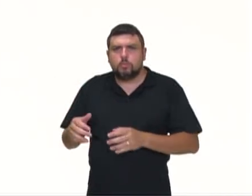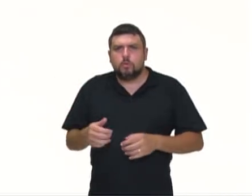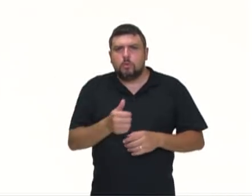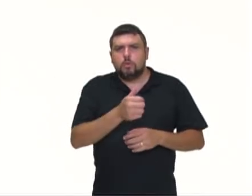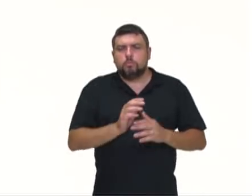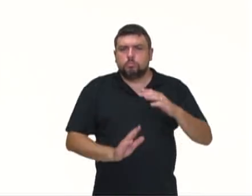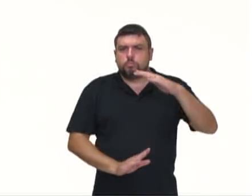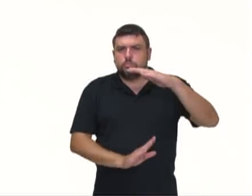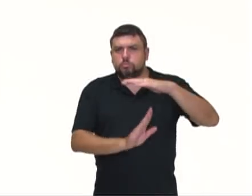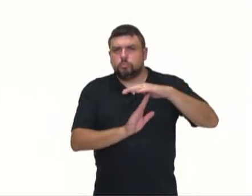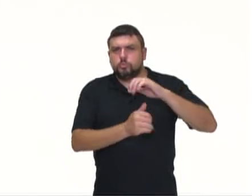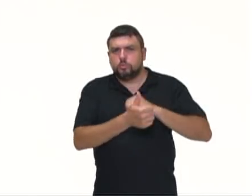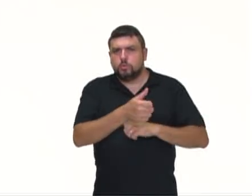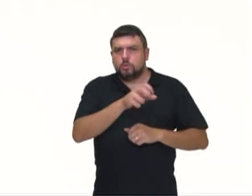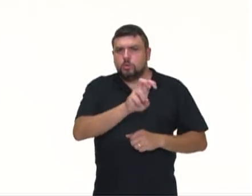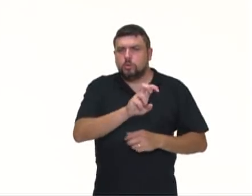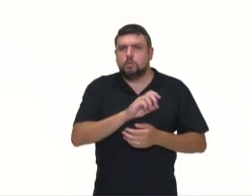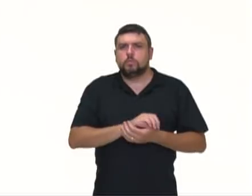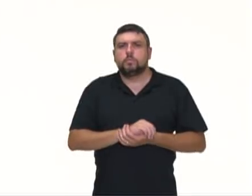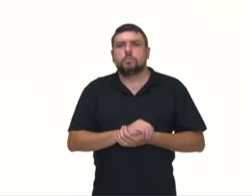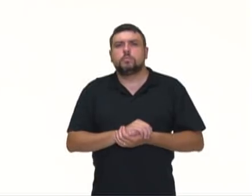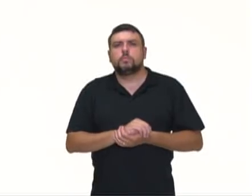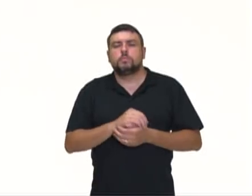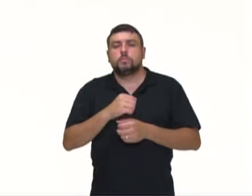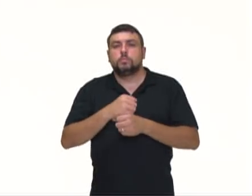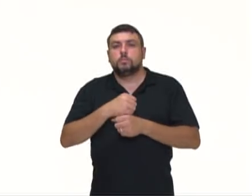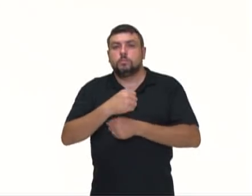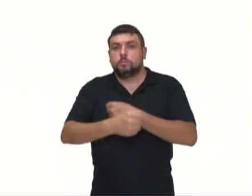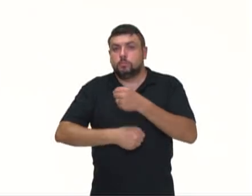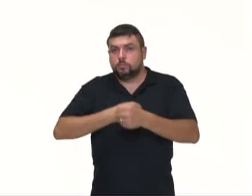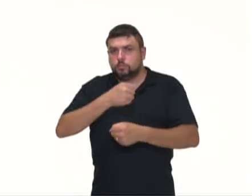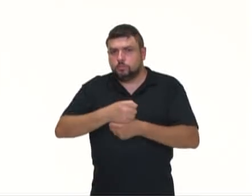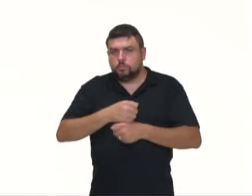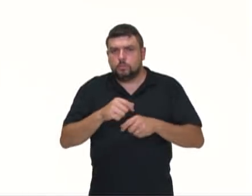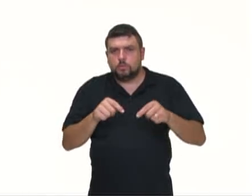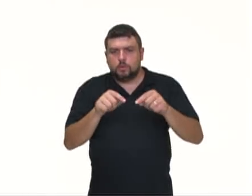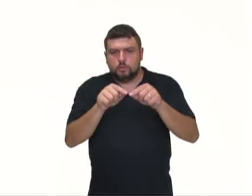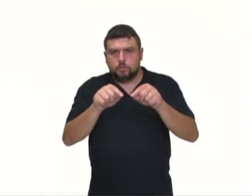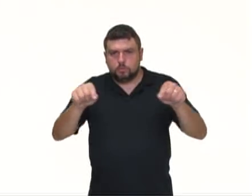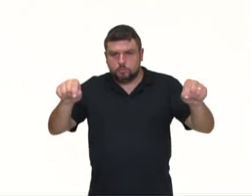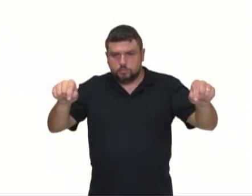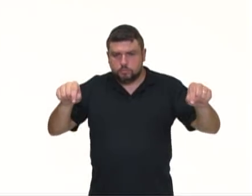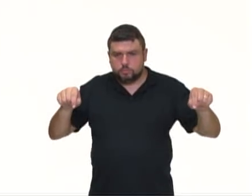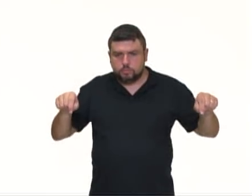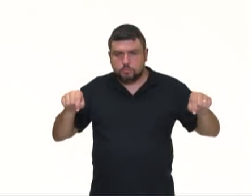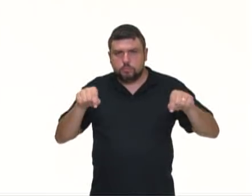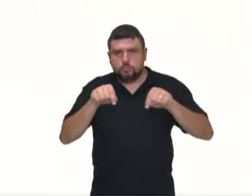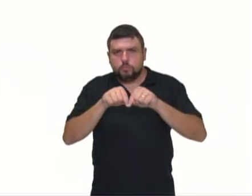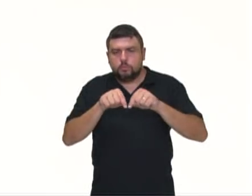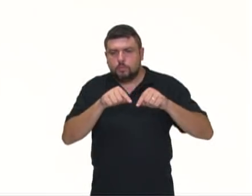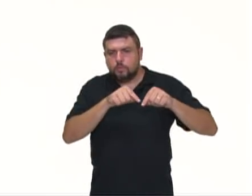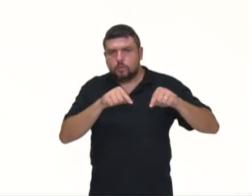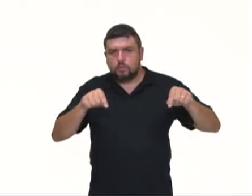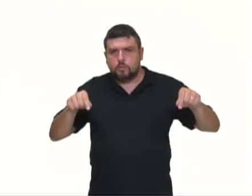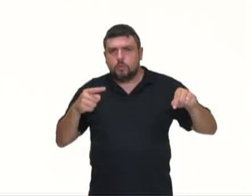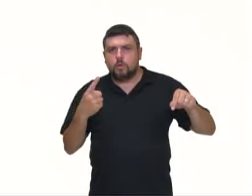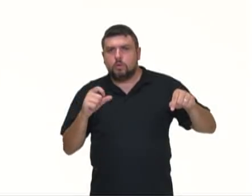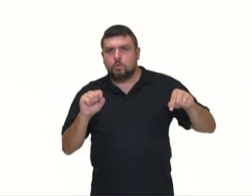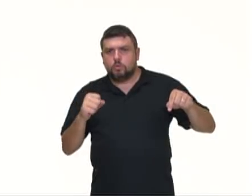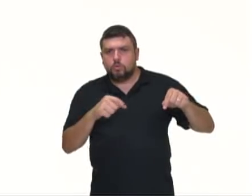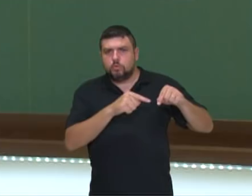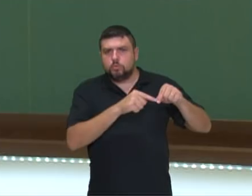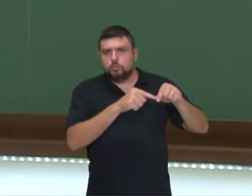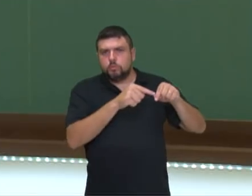set. No ano seguinte, as dimensões da quadra foram definidas em 18 metros de comprimento e 9 de largura, que é